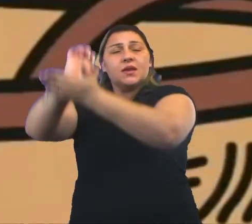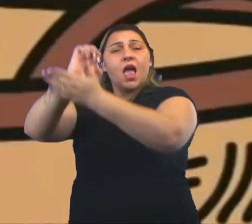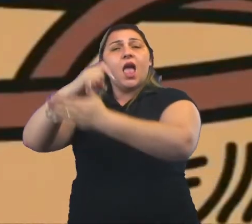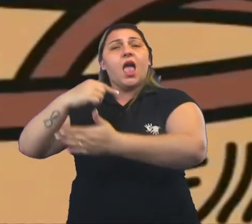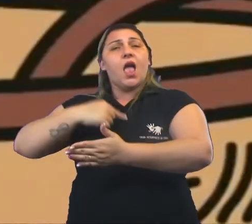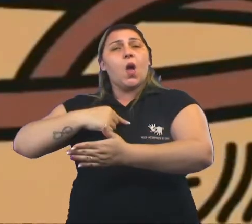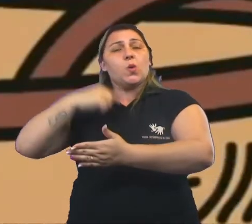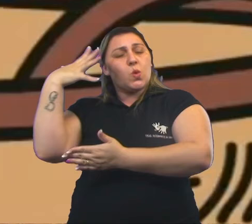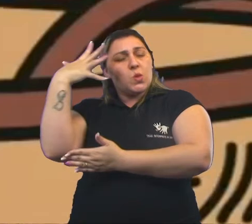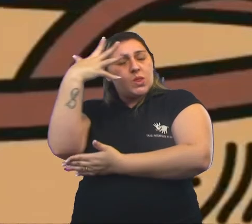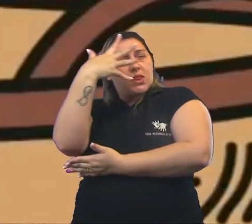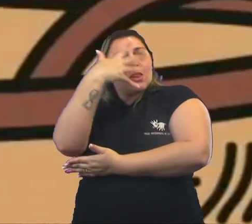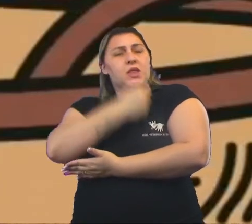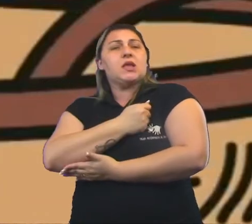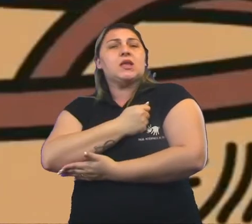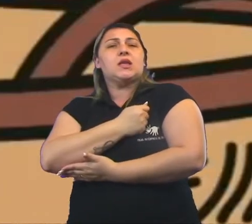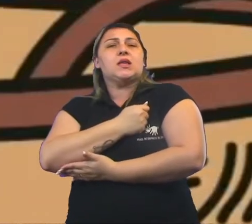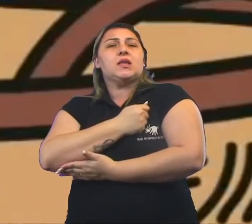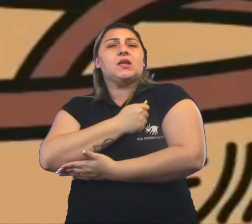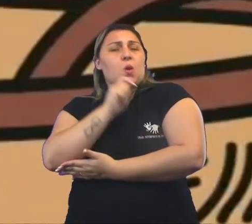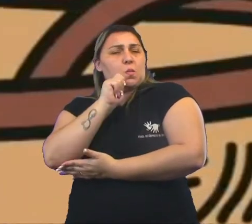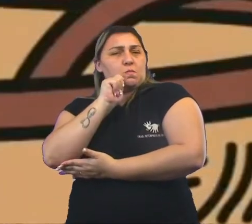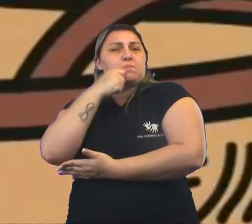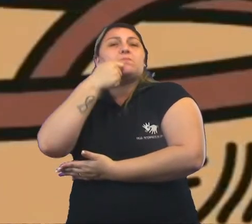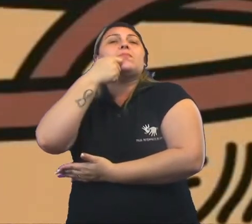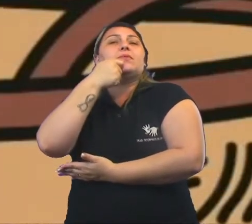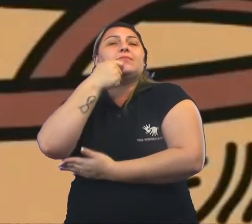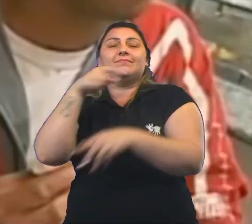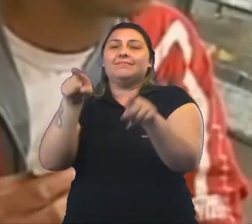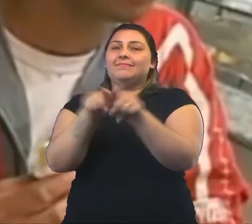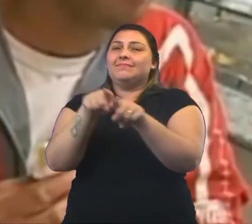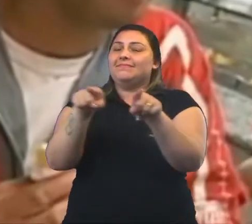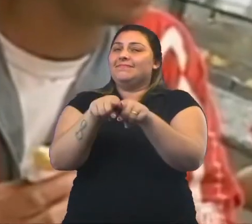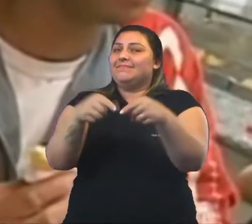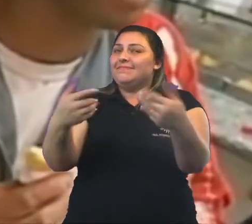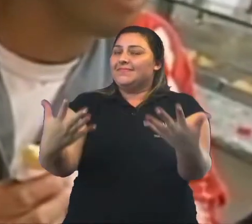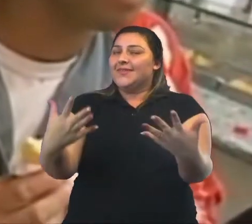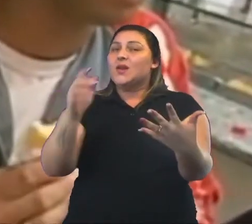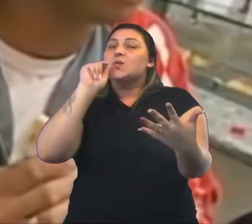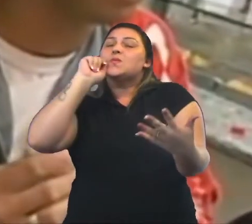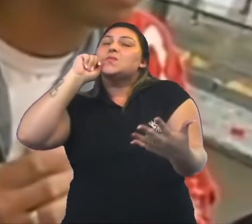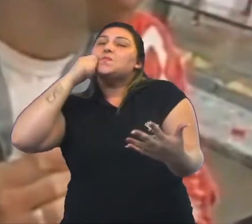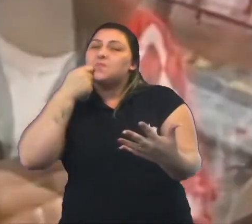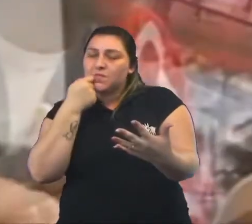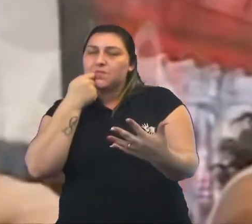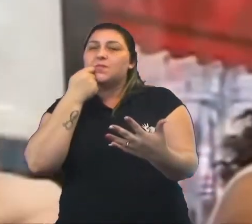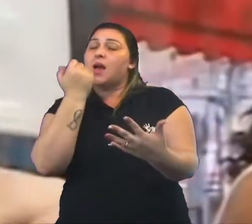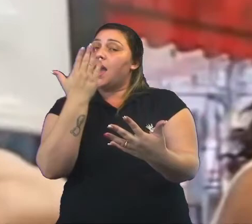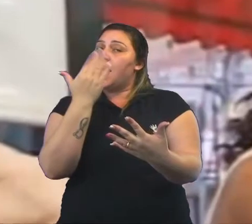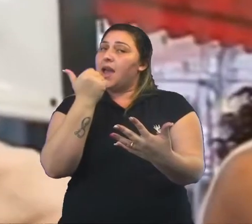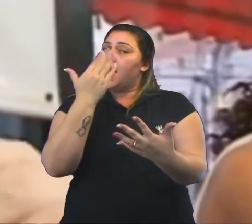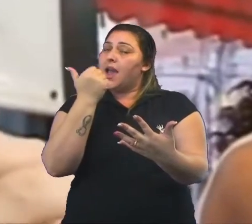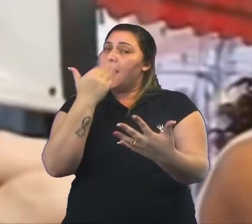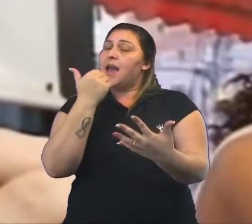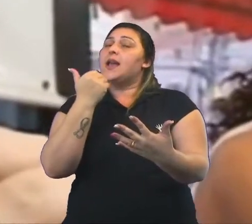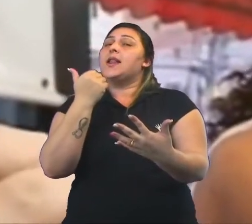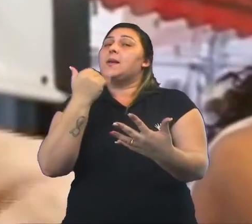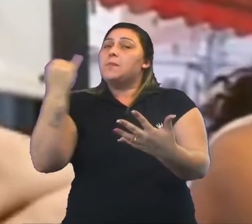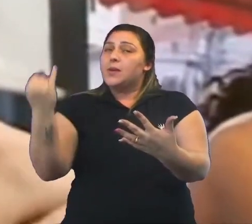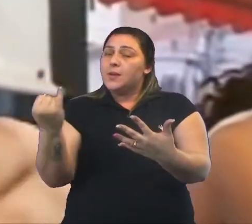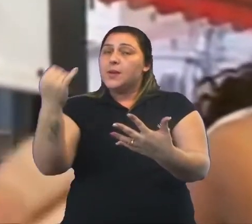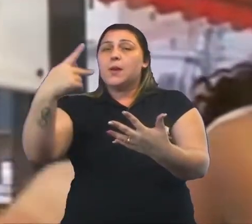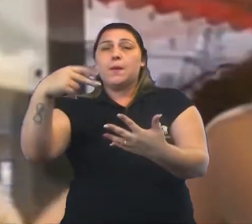eu sou lindo, eu sou um pão. E além disso, os pães são alimentos ricos